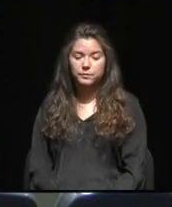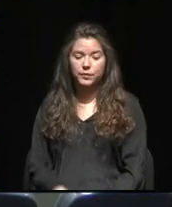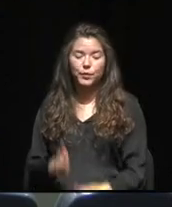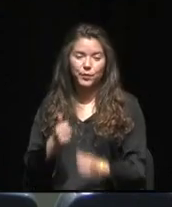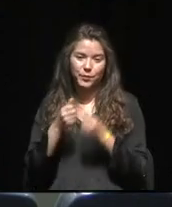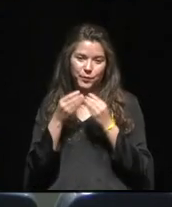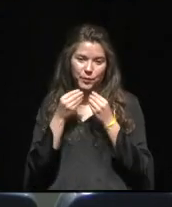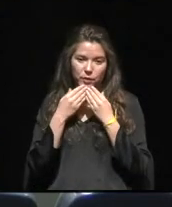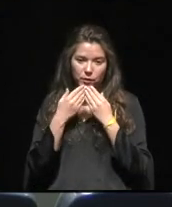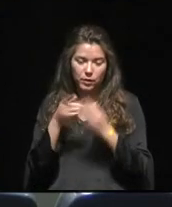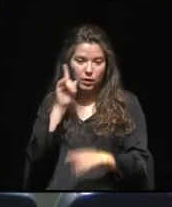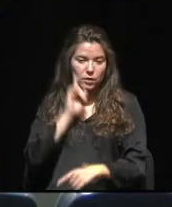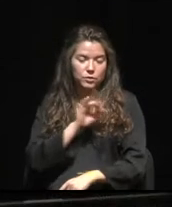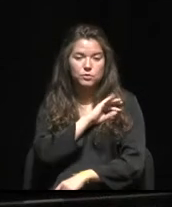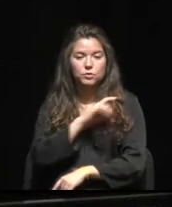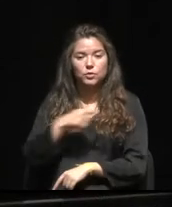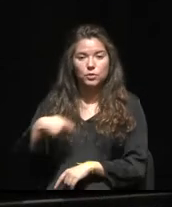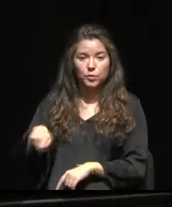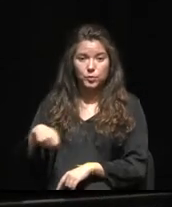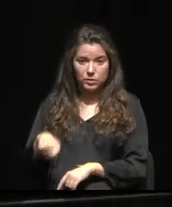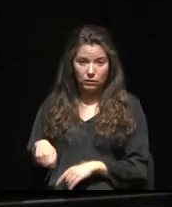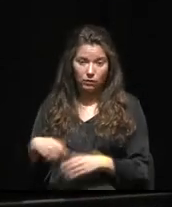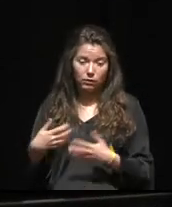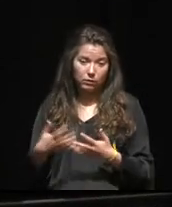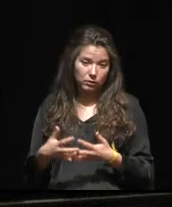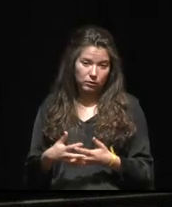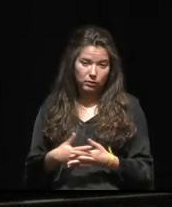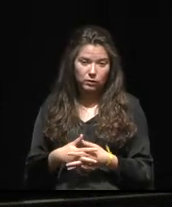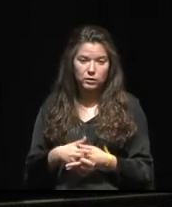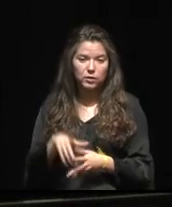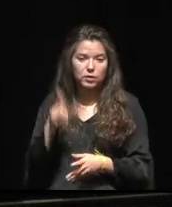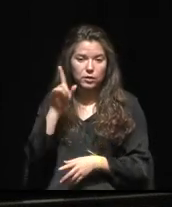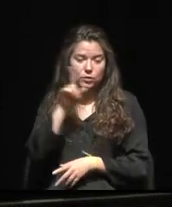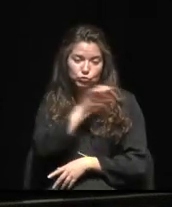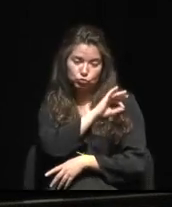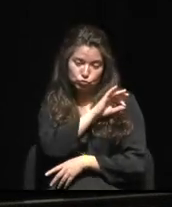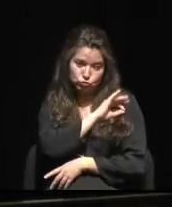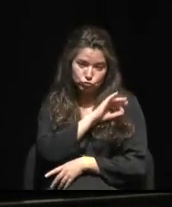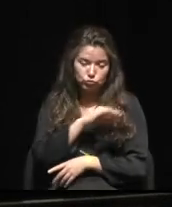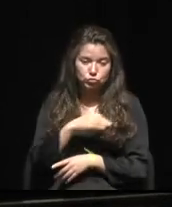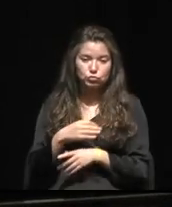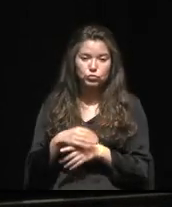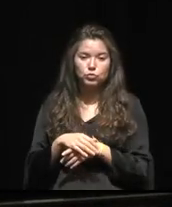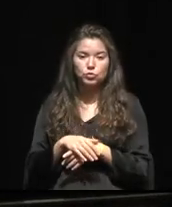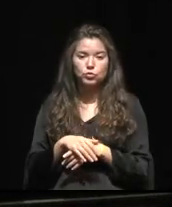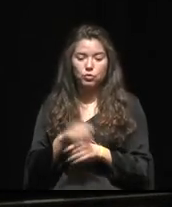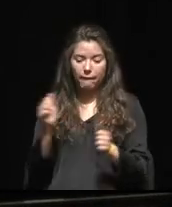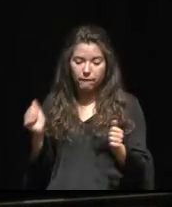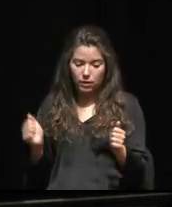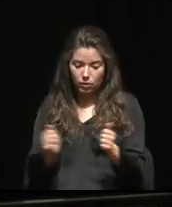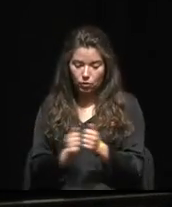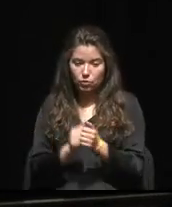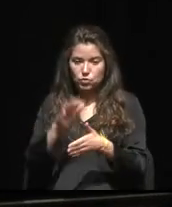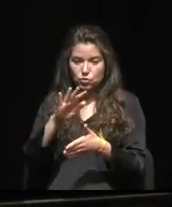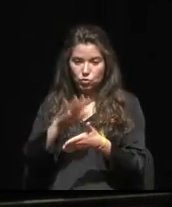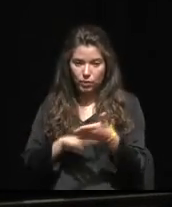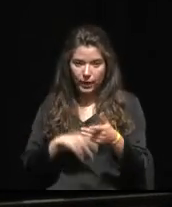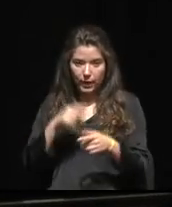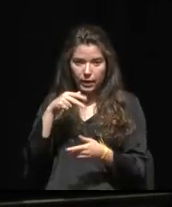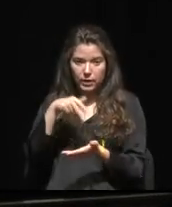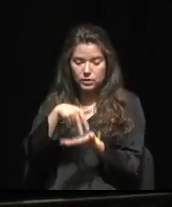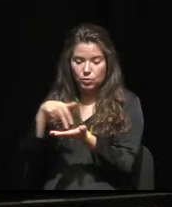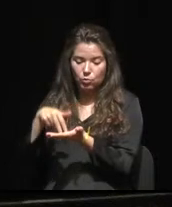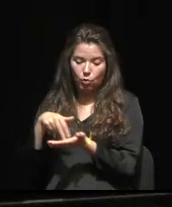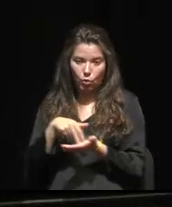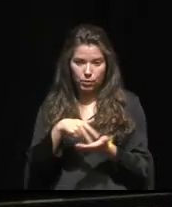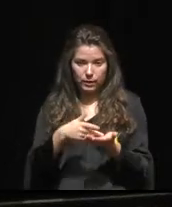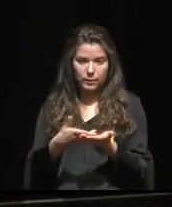Muito obrigado senhora Presidente H senhores vereadores caros colegas público Presidente eu